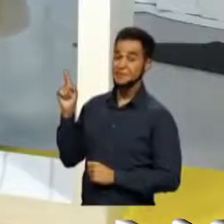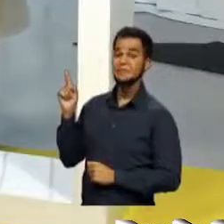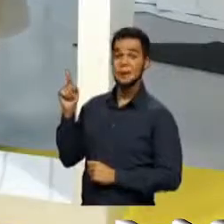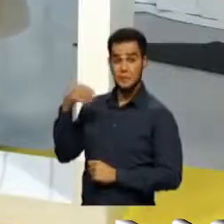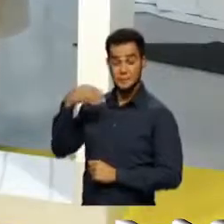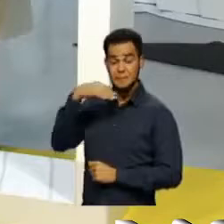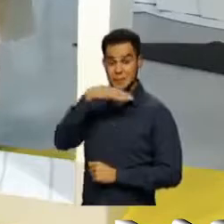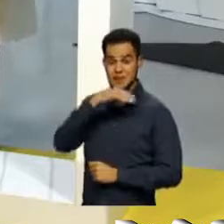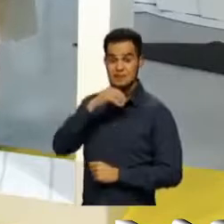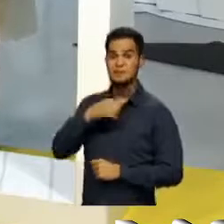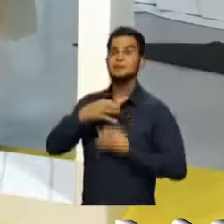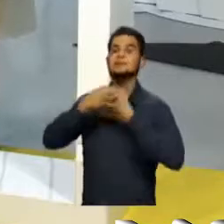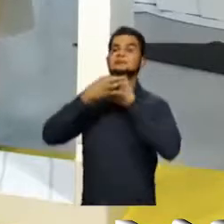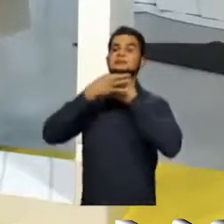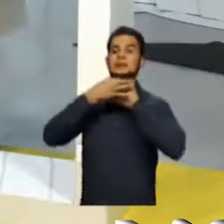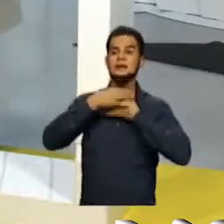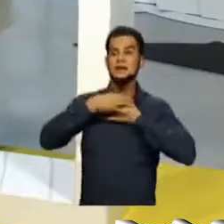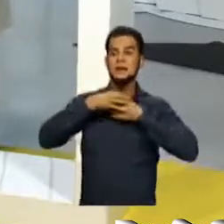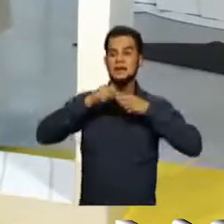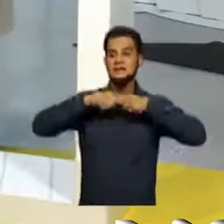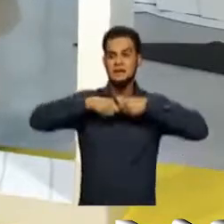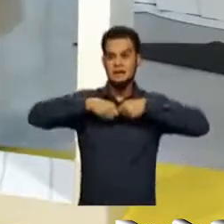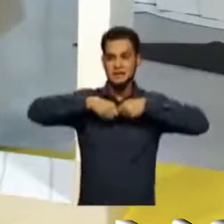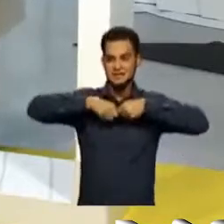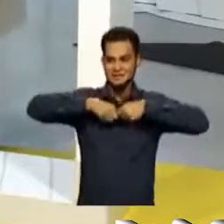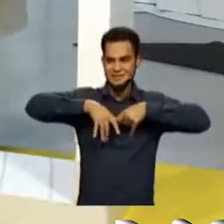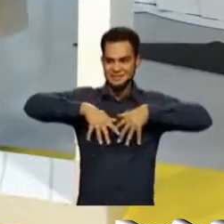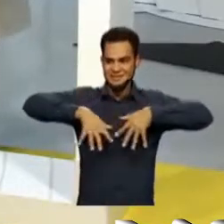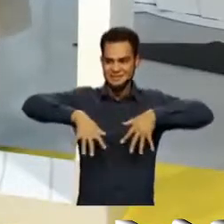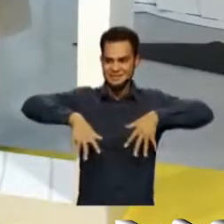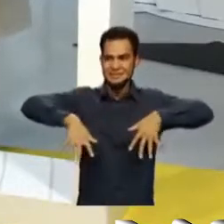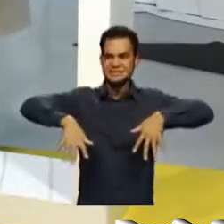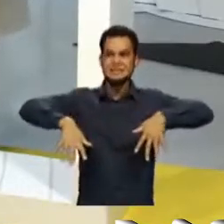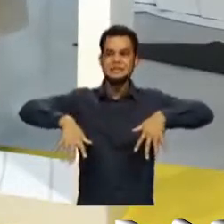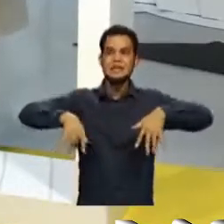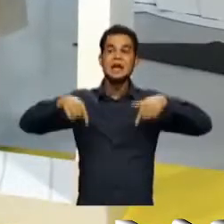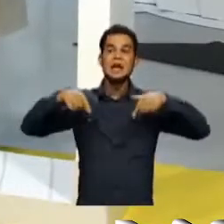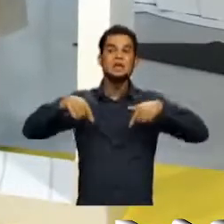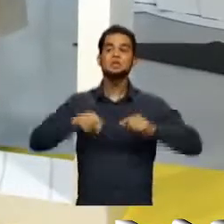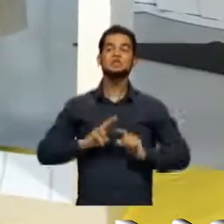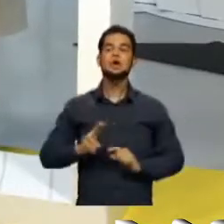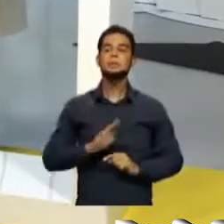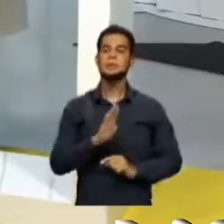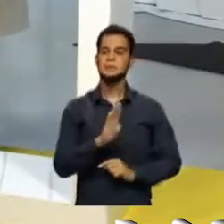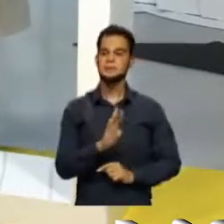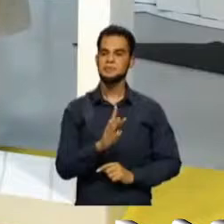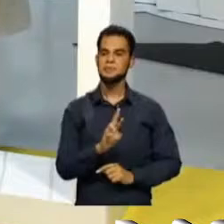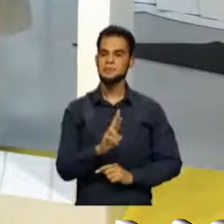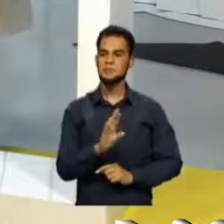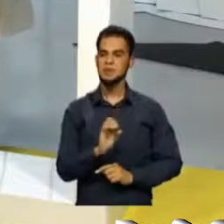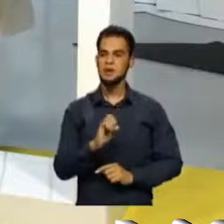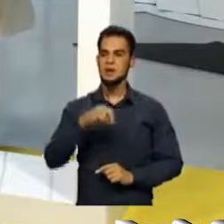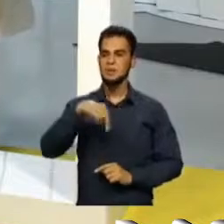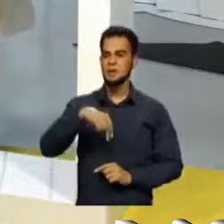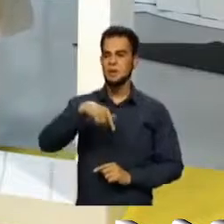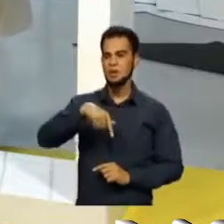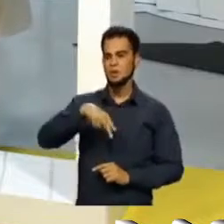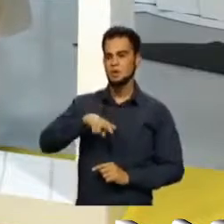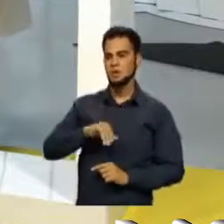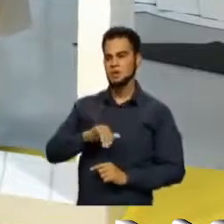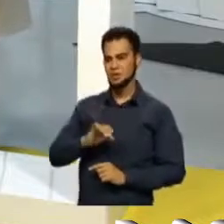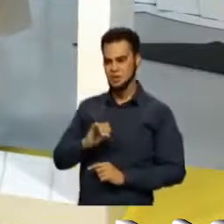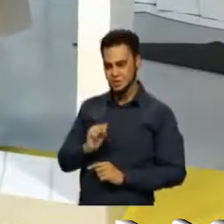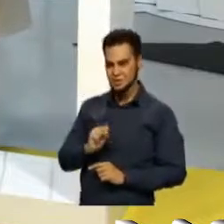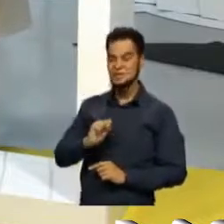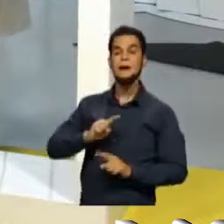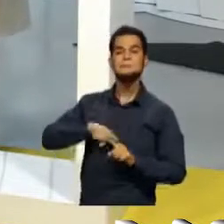ramificar em estruturas que a gente chama de brônquios e dos brônquios, vai ramificar nos